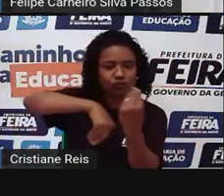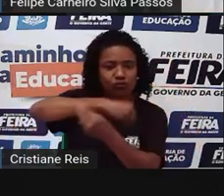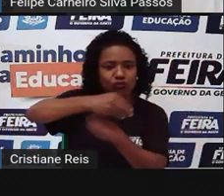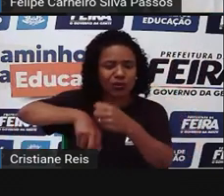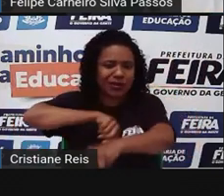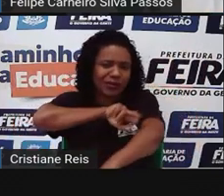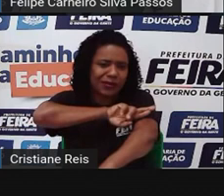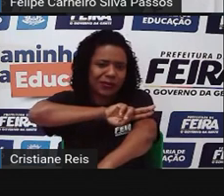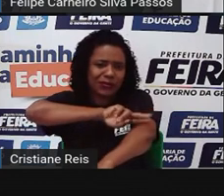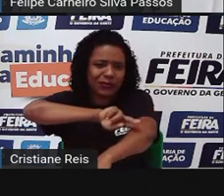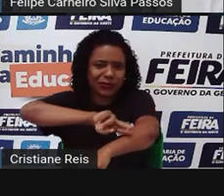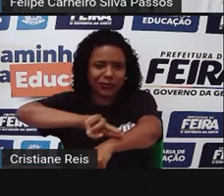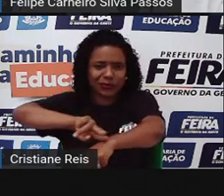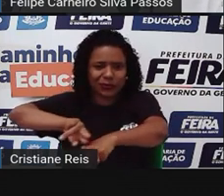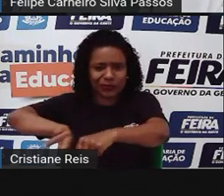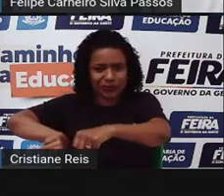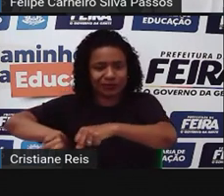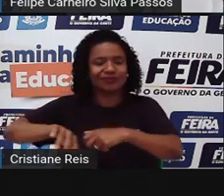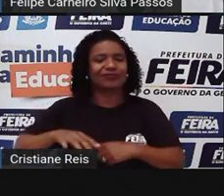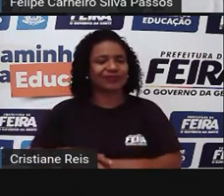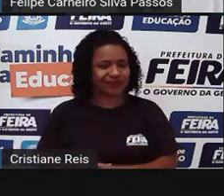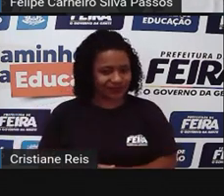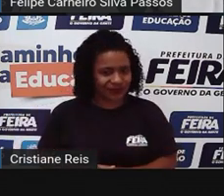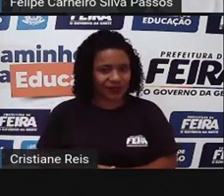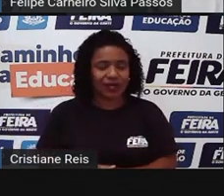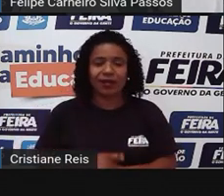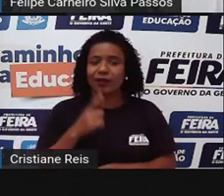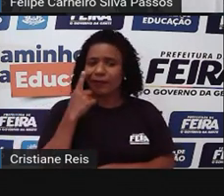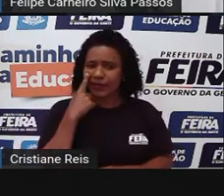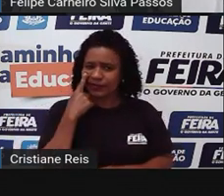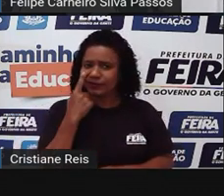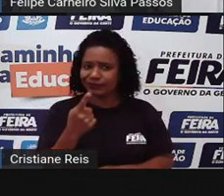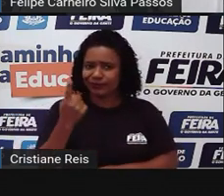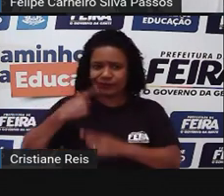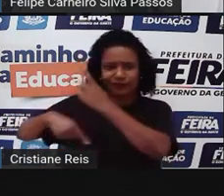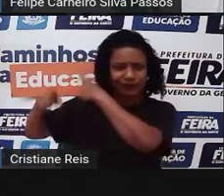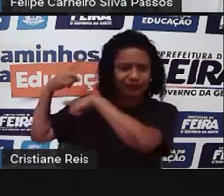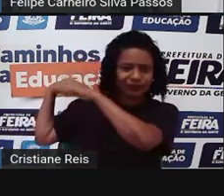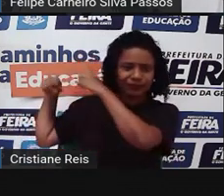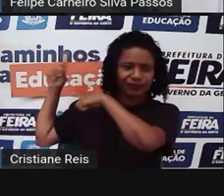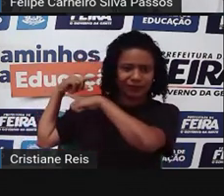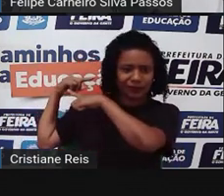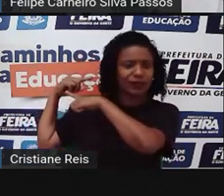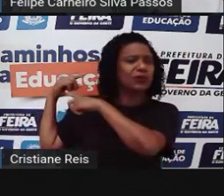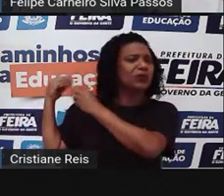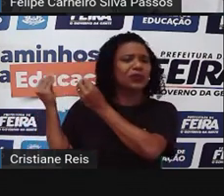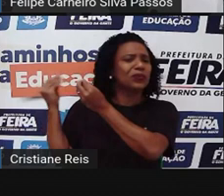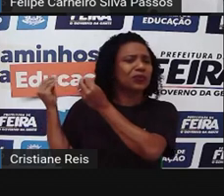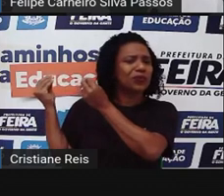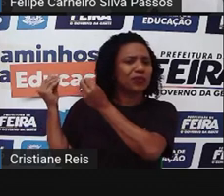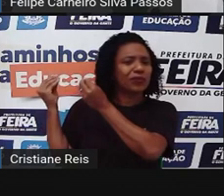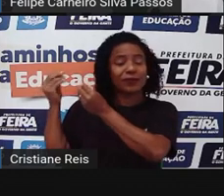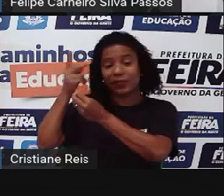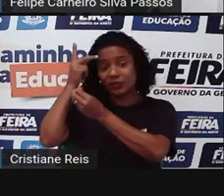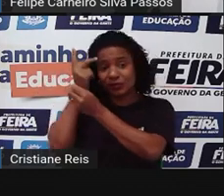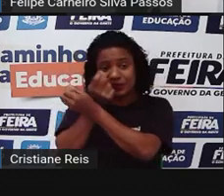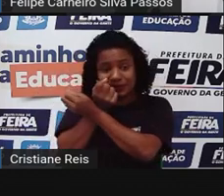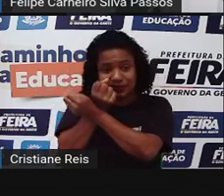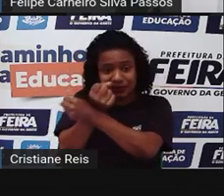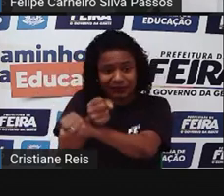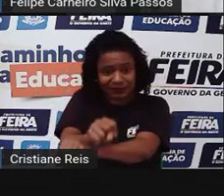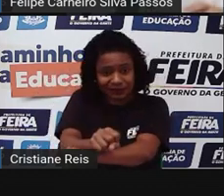nesse período, veja que a desigualdade ela vem junto com esse processo. Os povos que vieram escravizados,